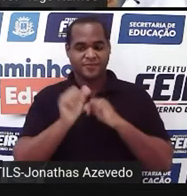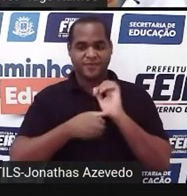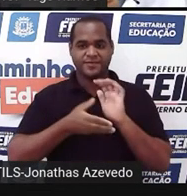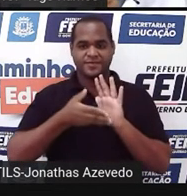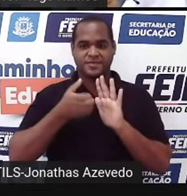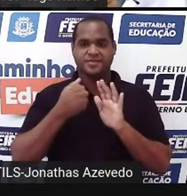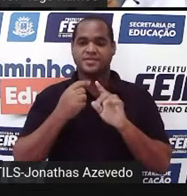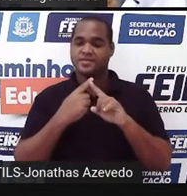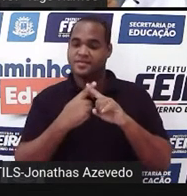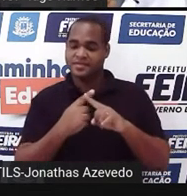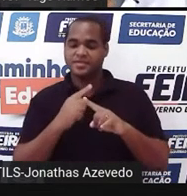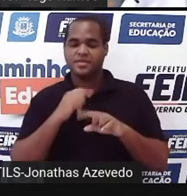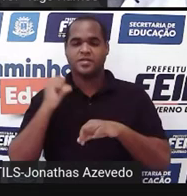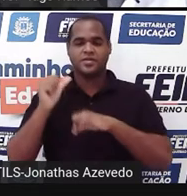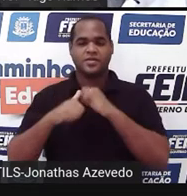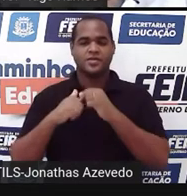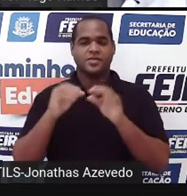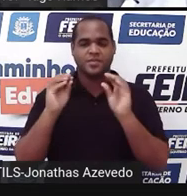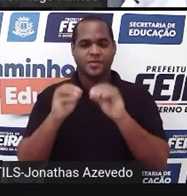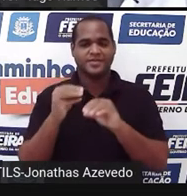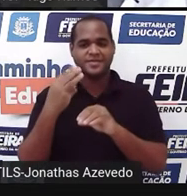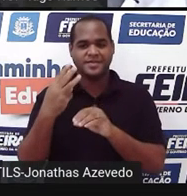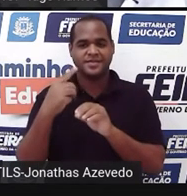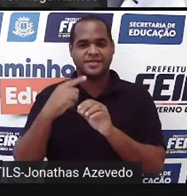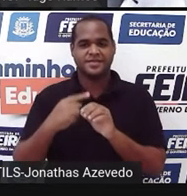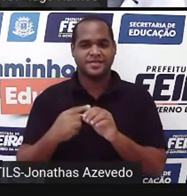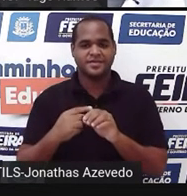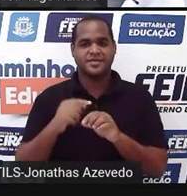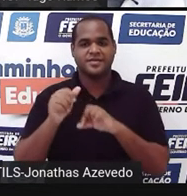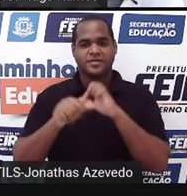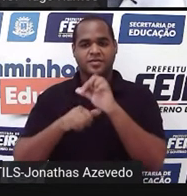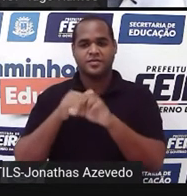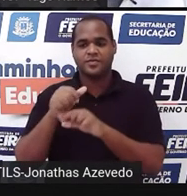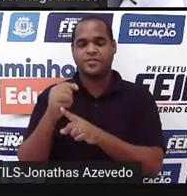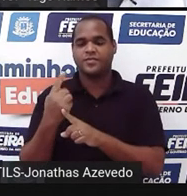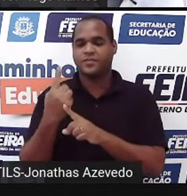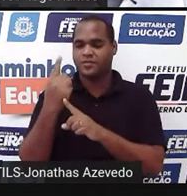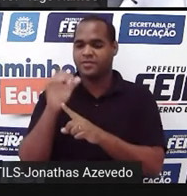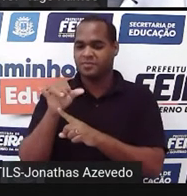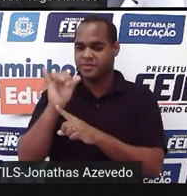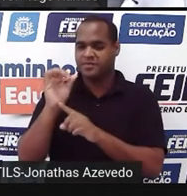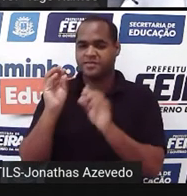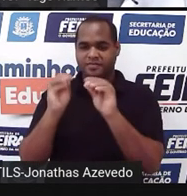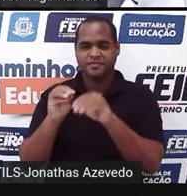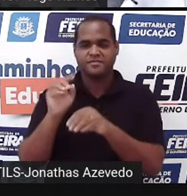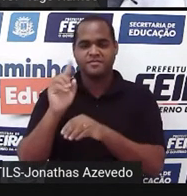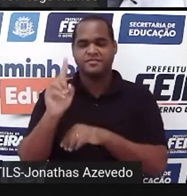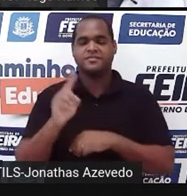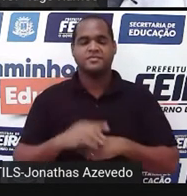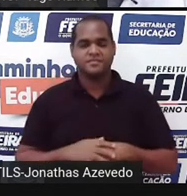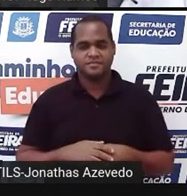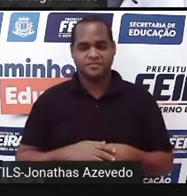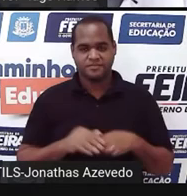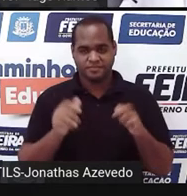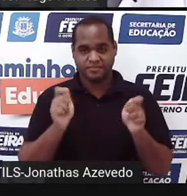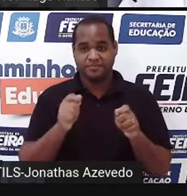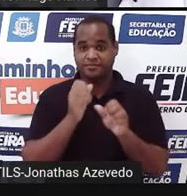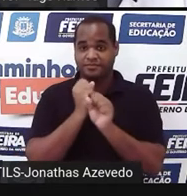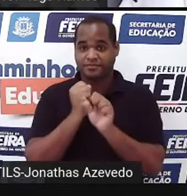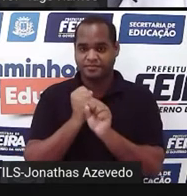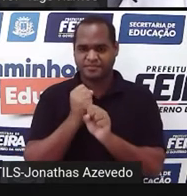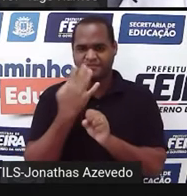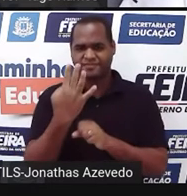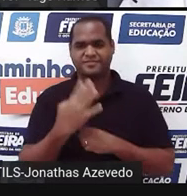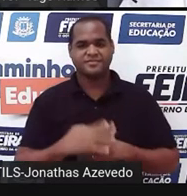x coloca três é mais tira Y coloca um e a gente vai ver se isso dá quatro mesmo